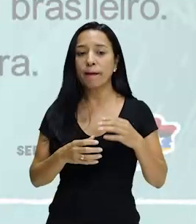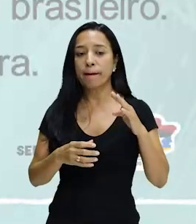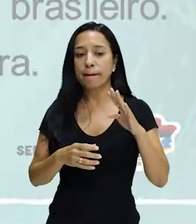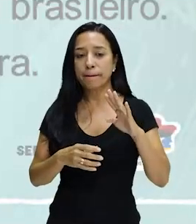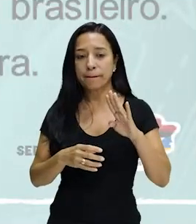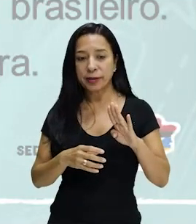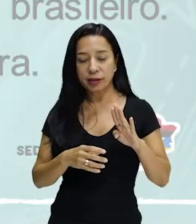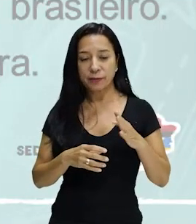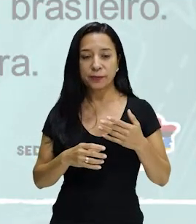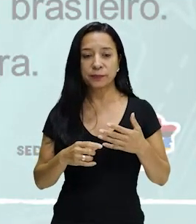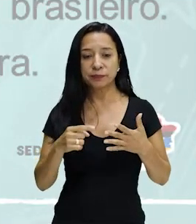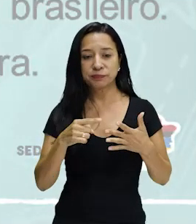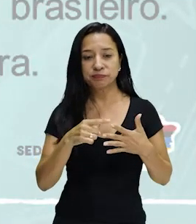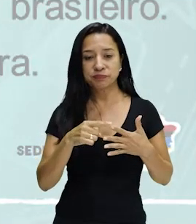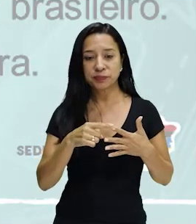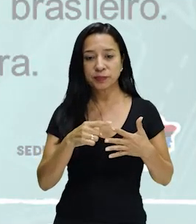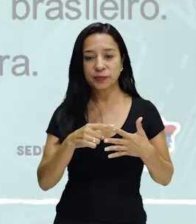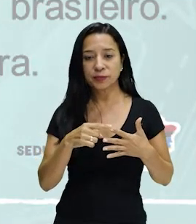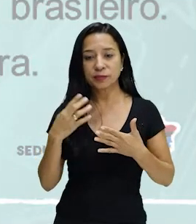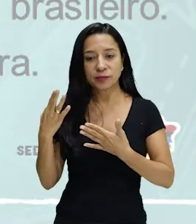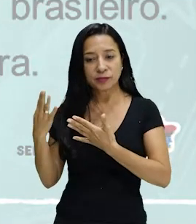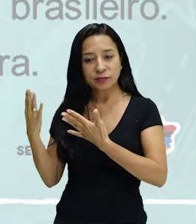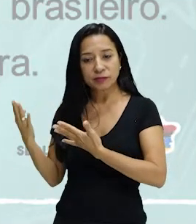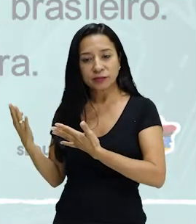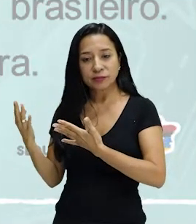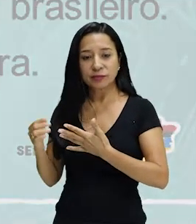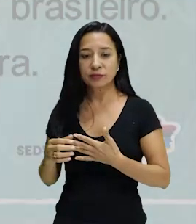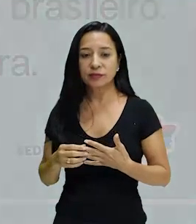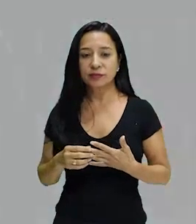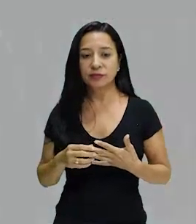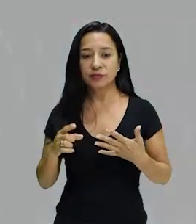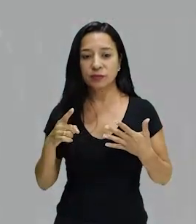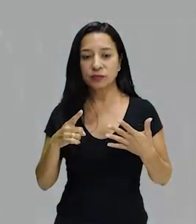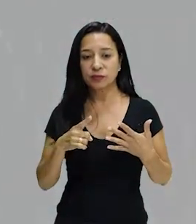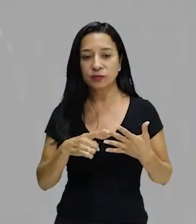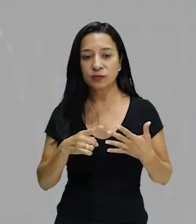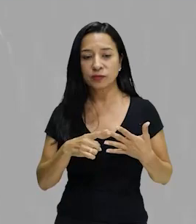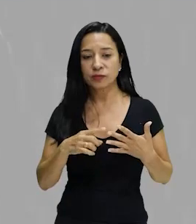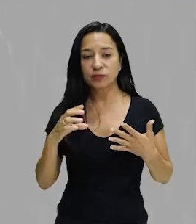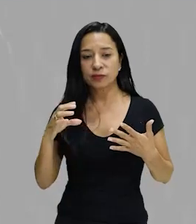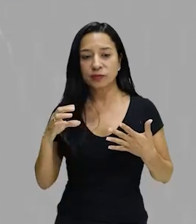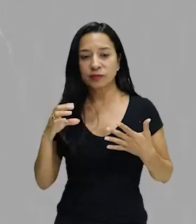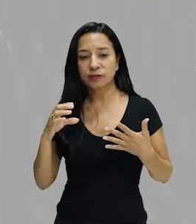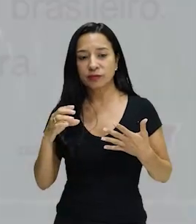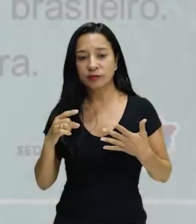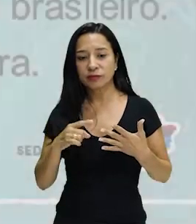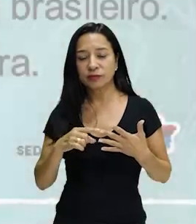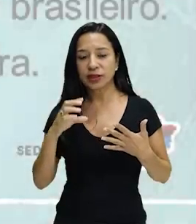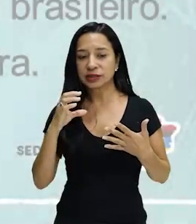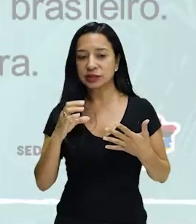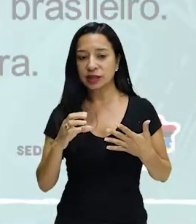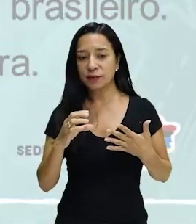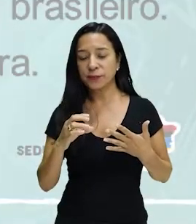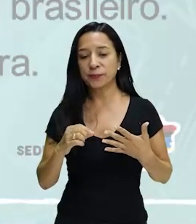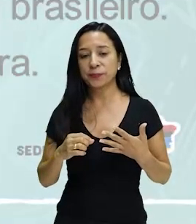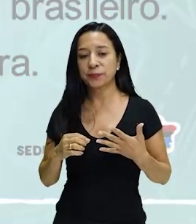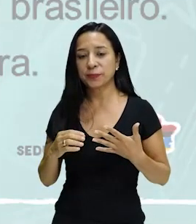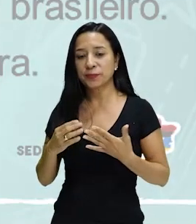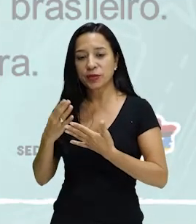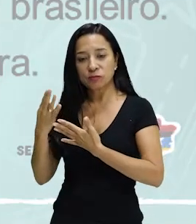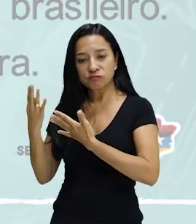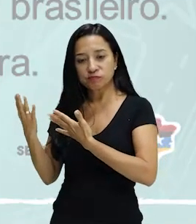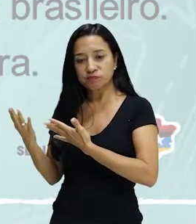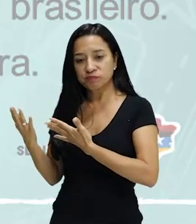Educador é todo aquele que confere e convive com esses conhecimentos. Vi e gostei